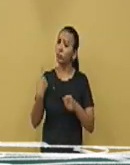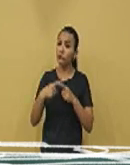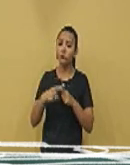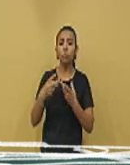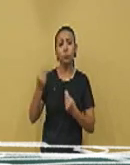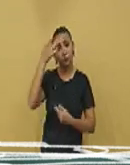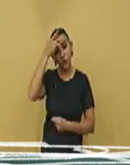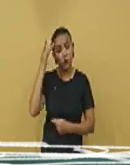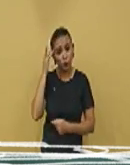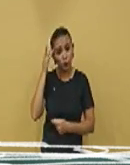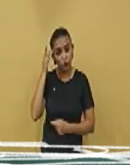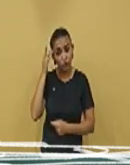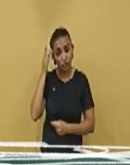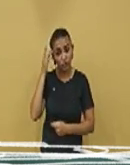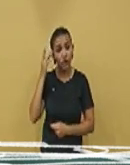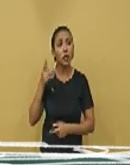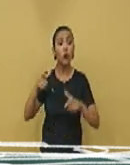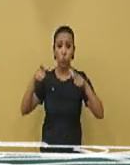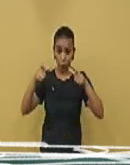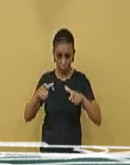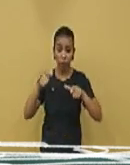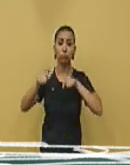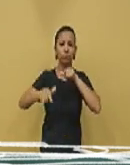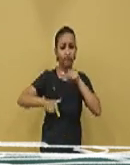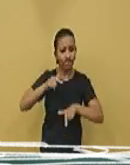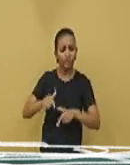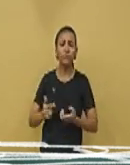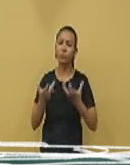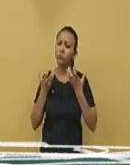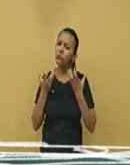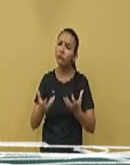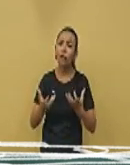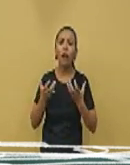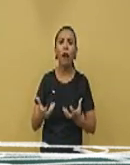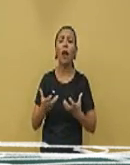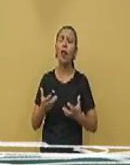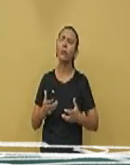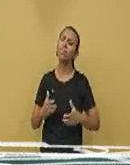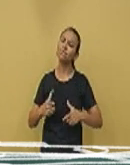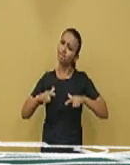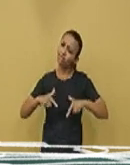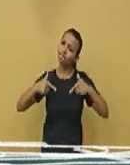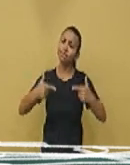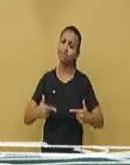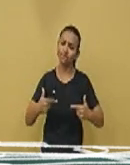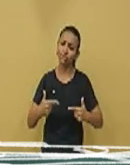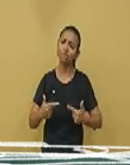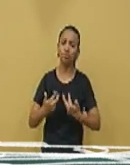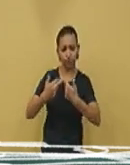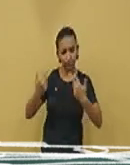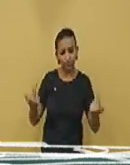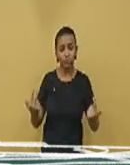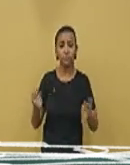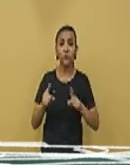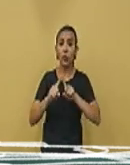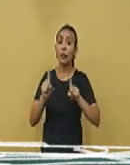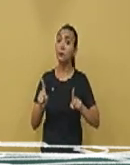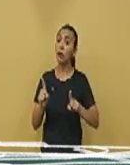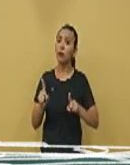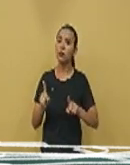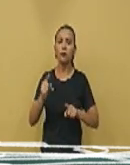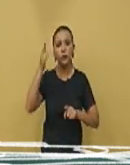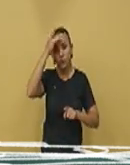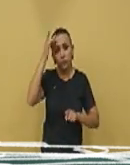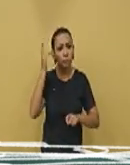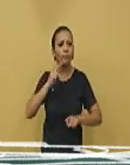muitas vezes as pessoas estão num cargo com todas as prerrogativas que lhes são estabelecidas, todas as atribuições, mas elas não